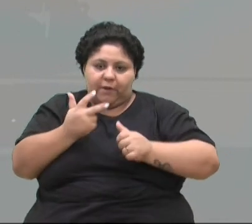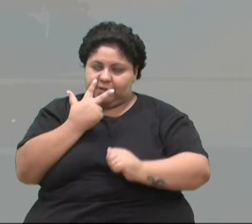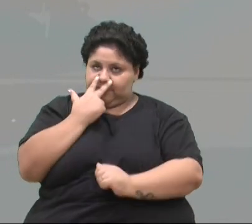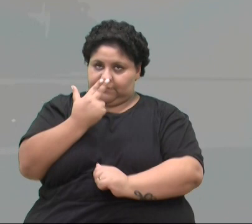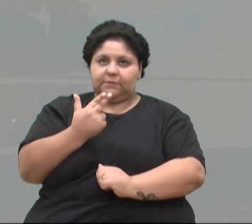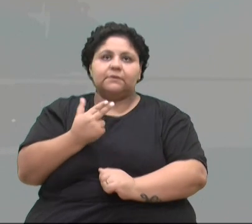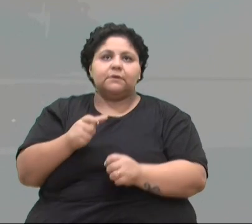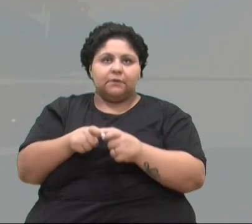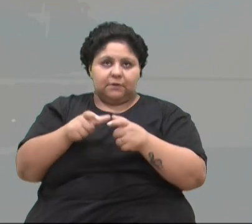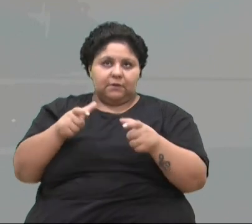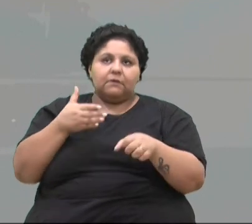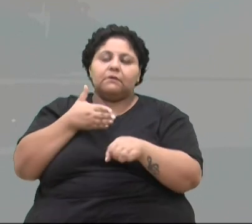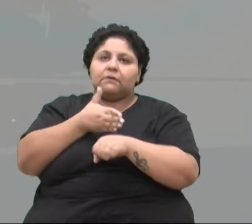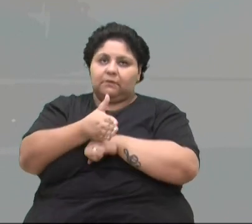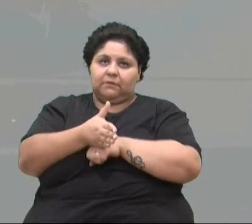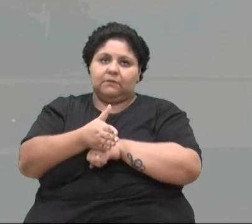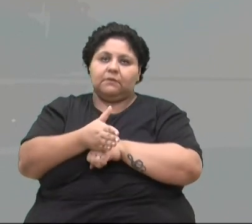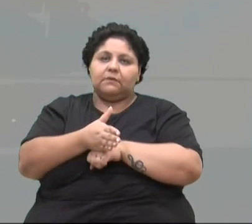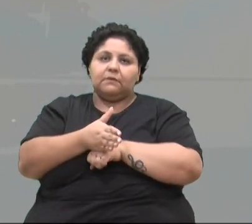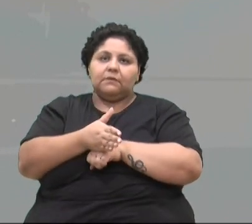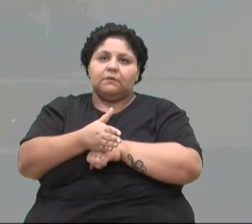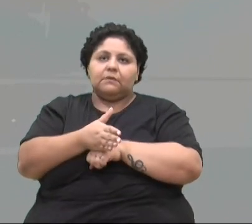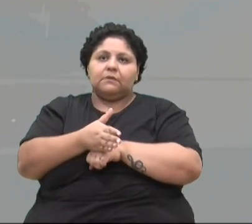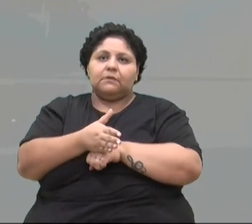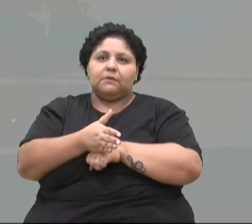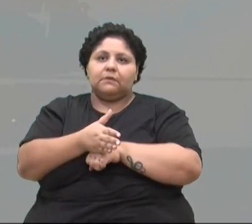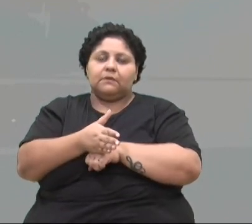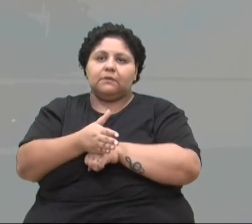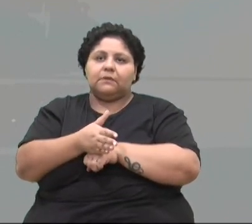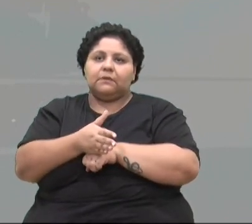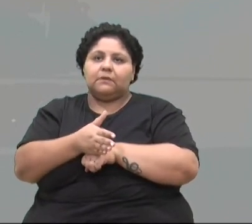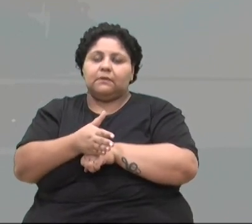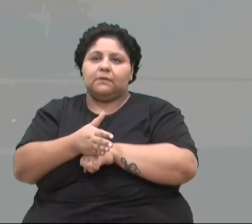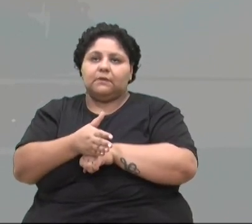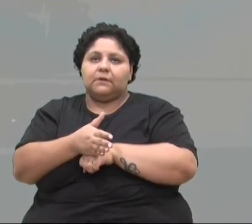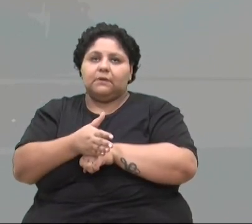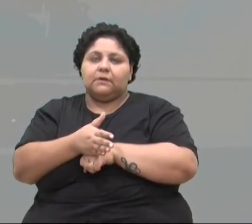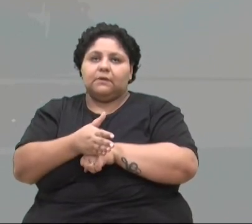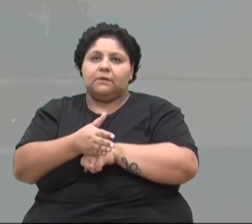grande parte das despesas são suportadas com recursos municipais,